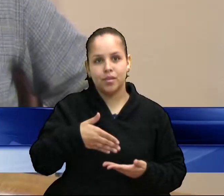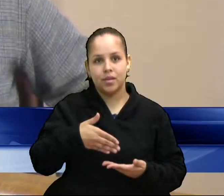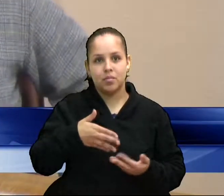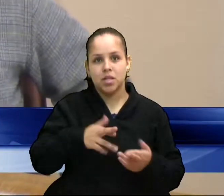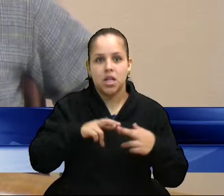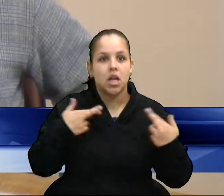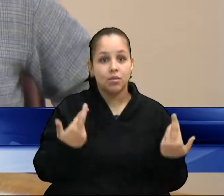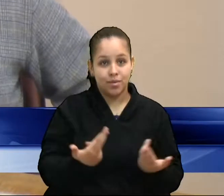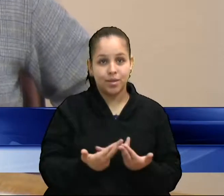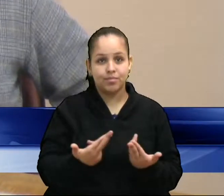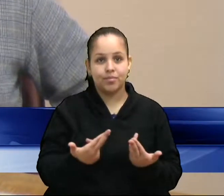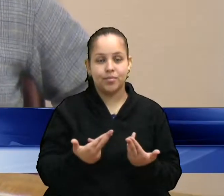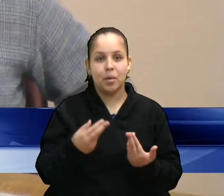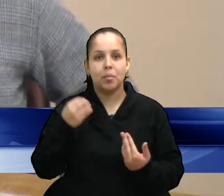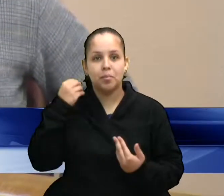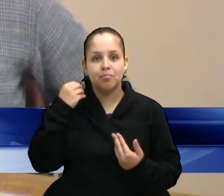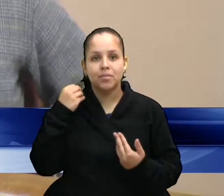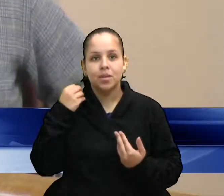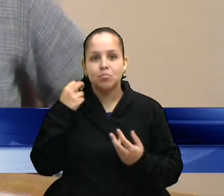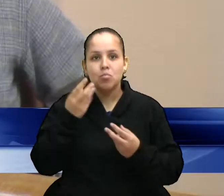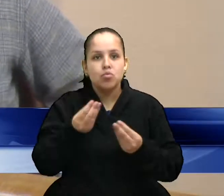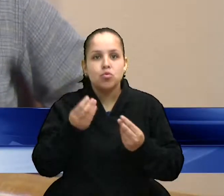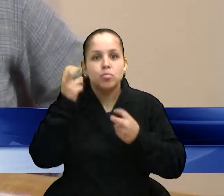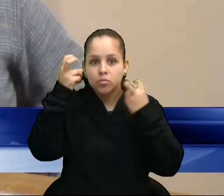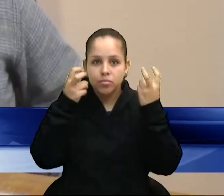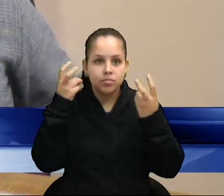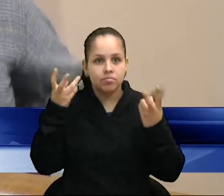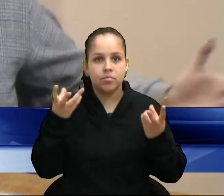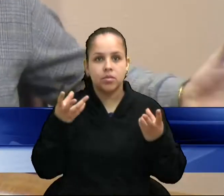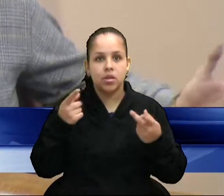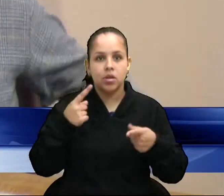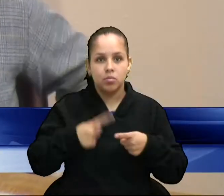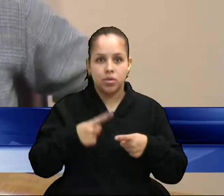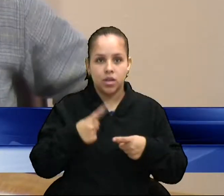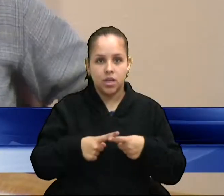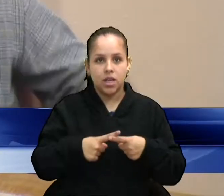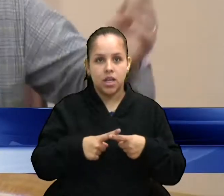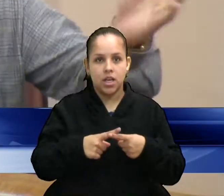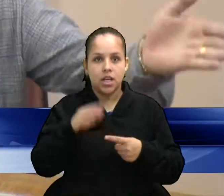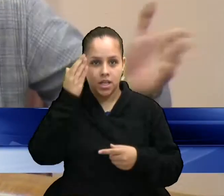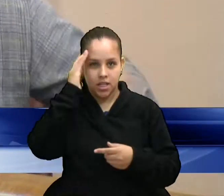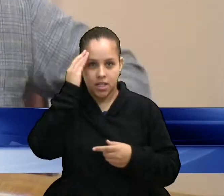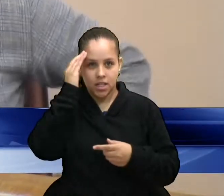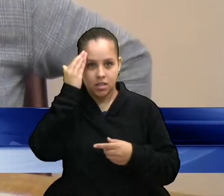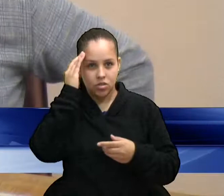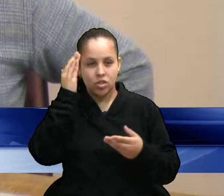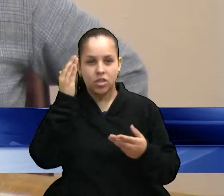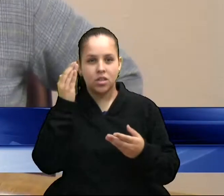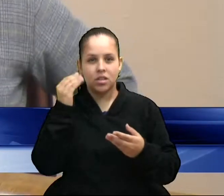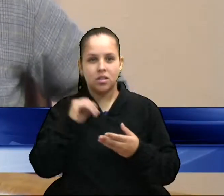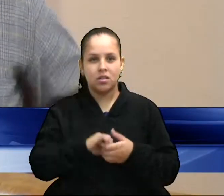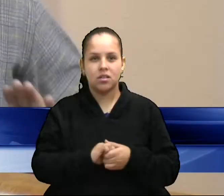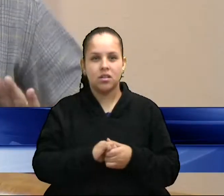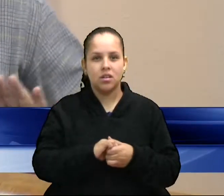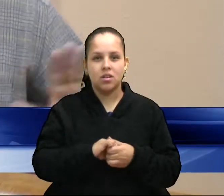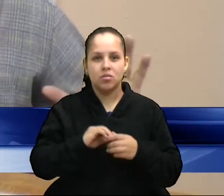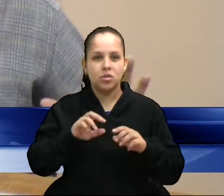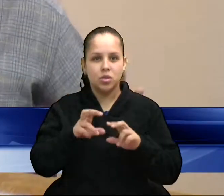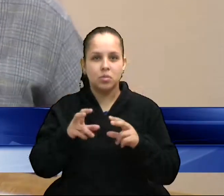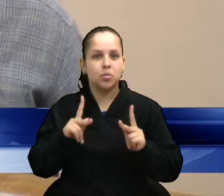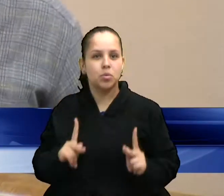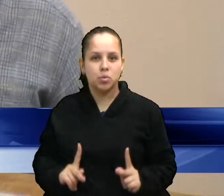é preocupante, porque nós do fretamento entendemos que junto com os senhores, junto com os atuais permissionários, a gente não quer